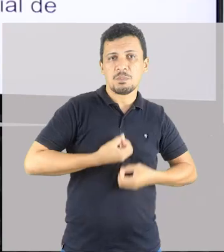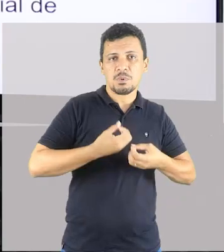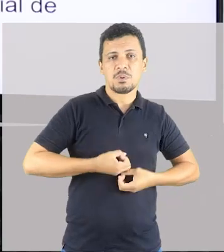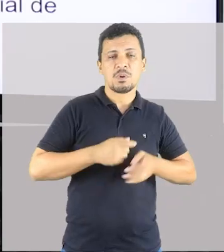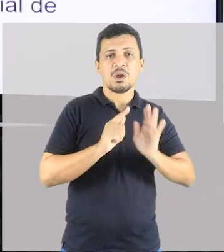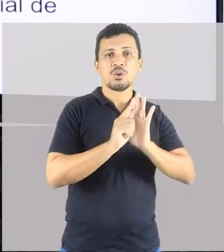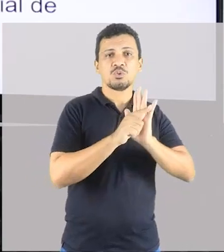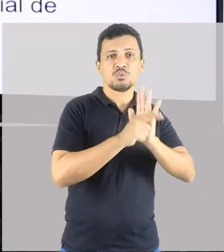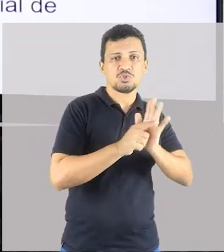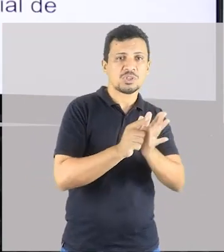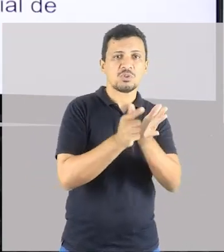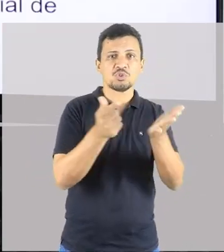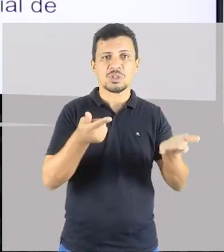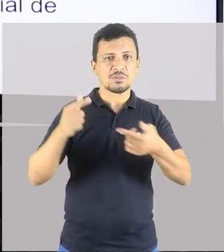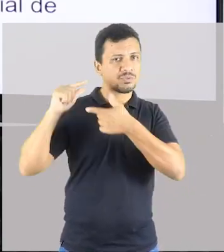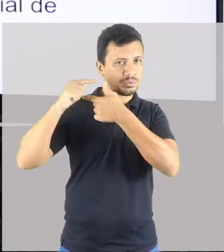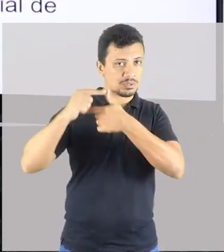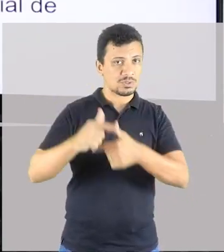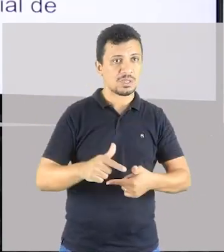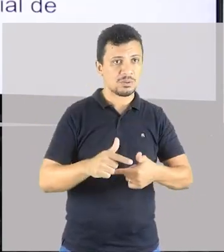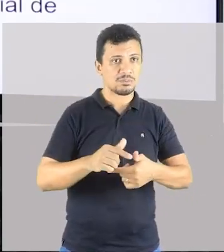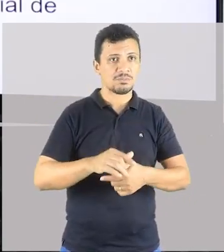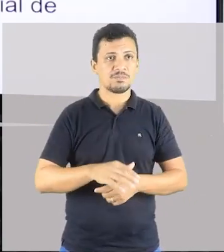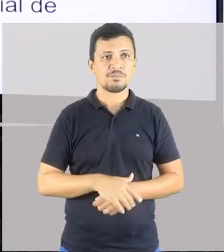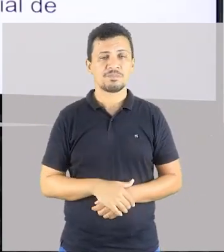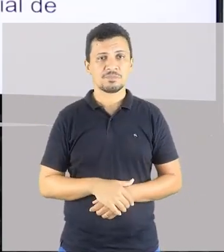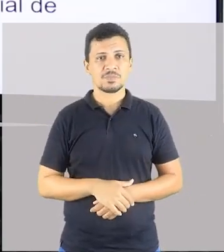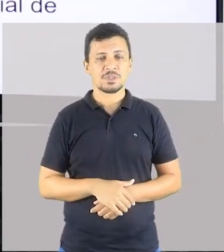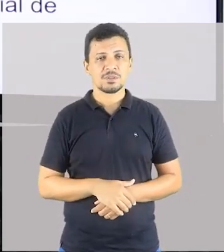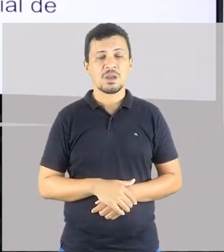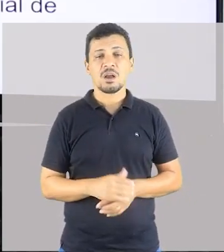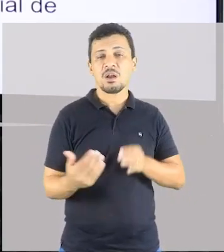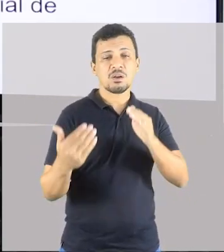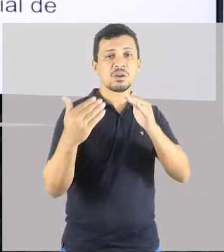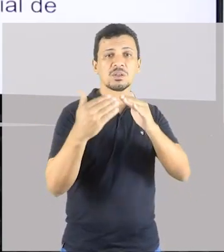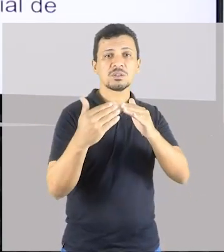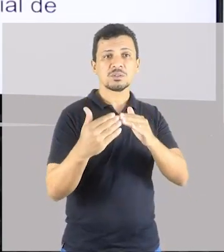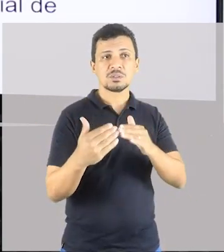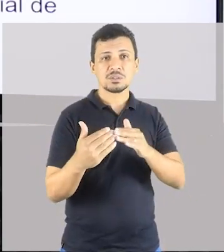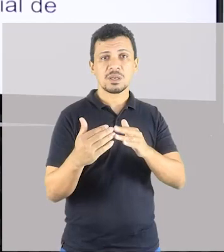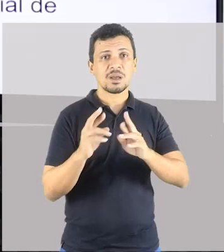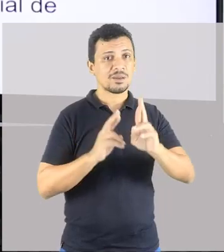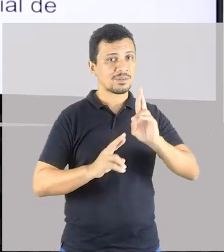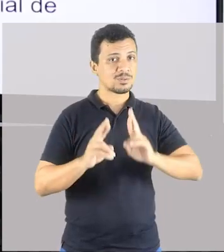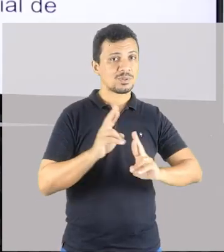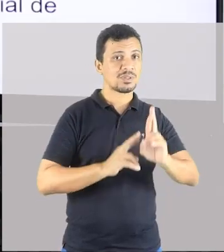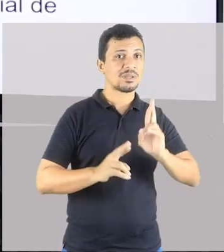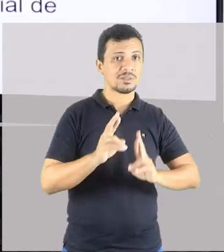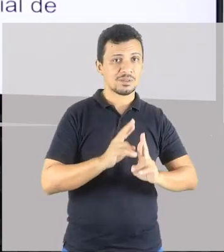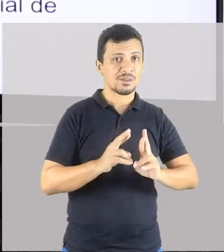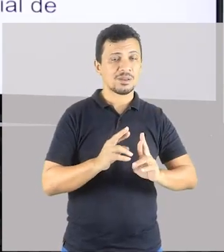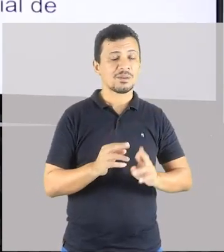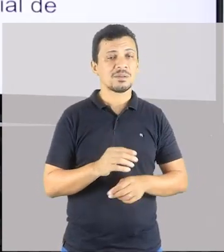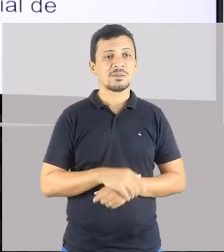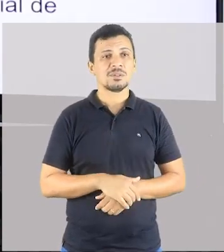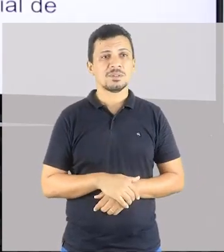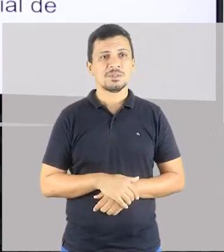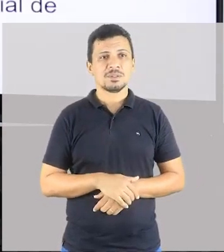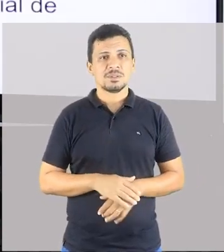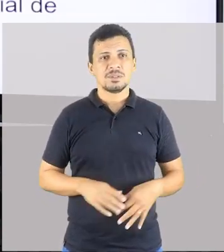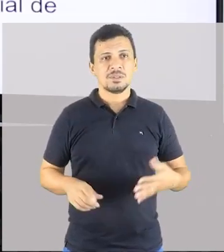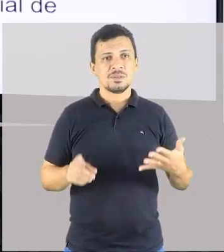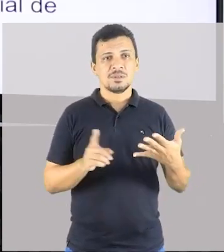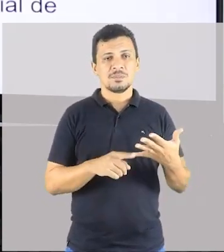gênero jornalístico tradicional, certo? Associado, aí eu falei, relacionei, né, na referência híbrida.